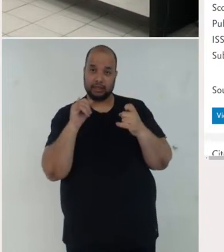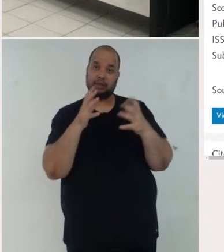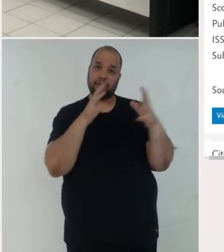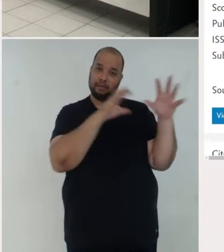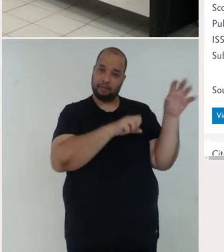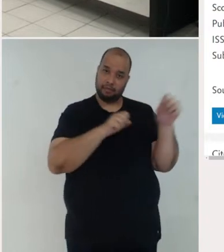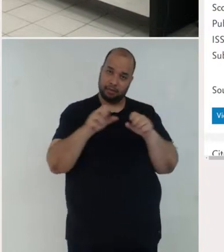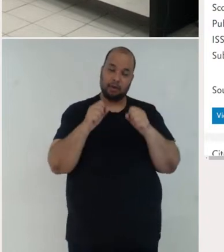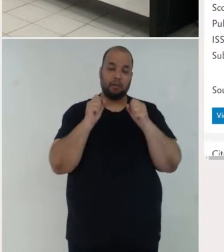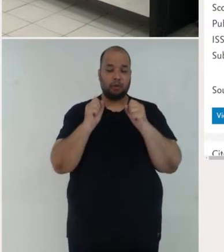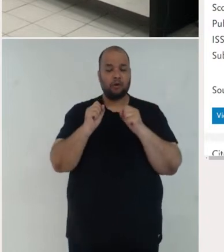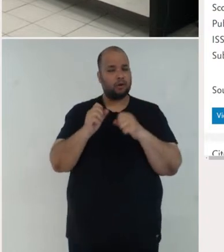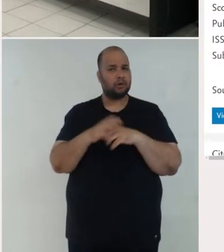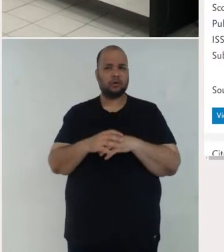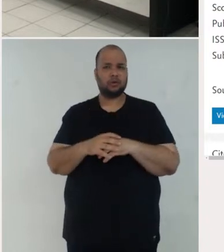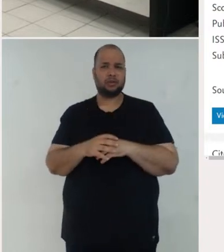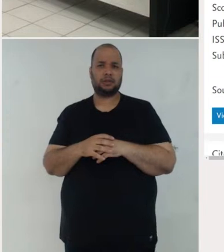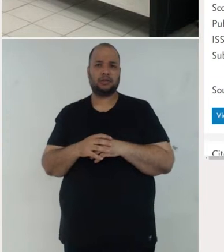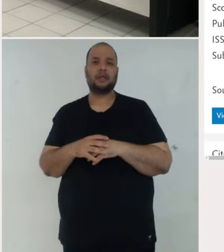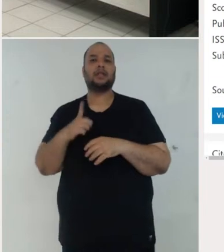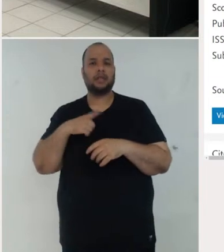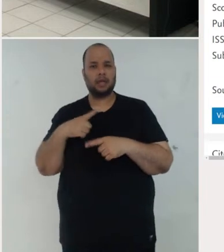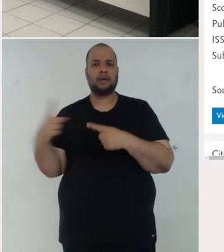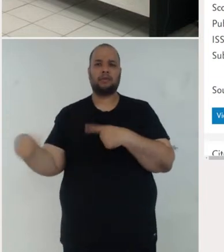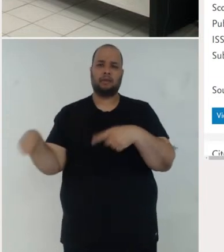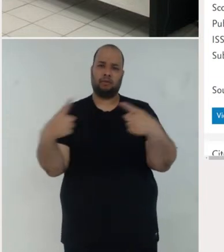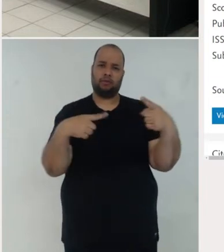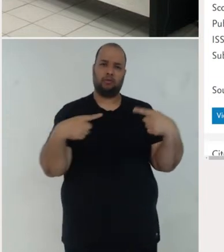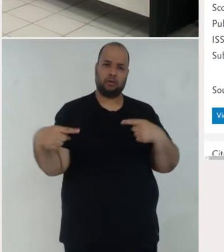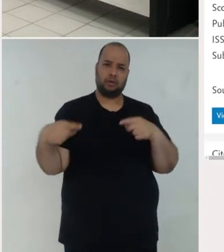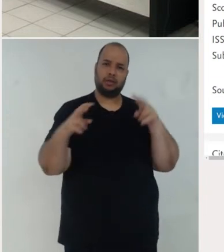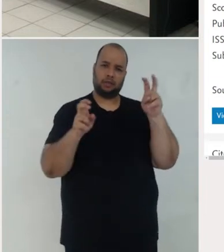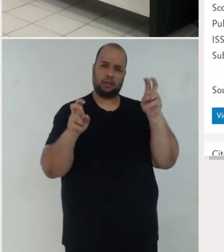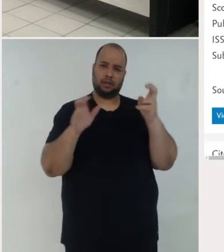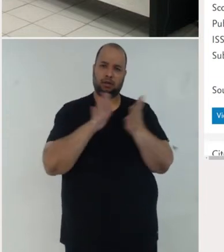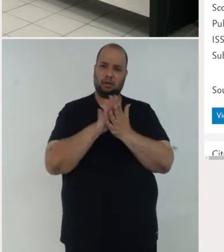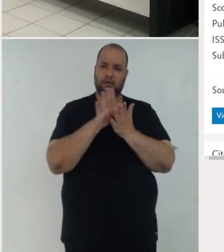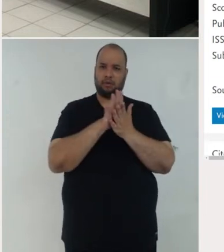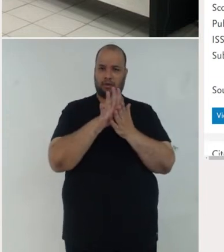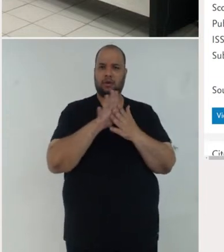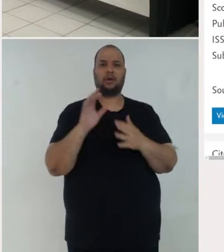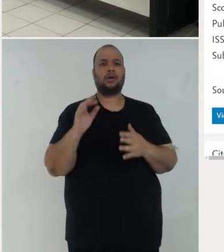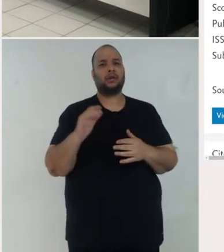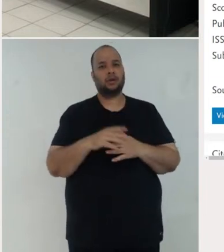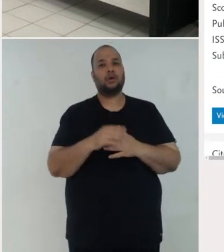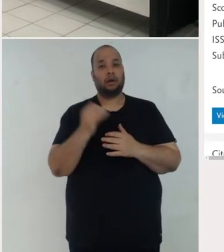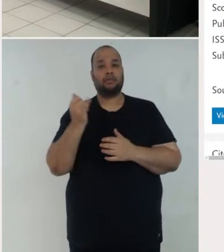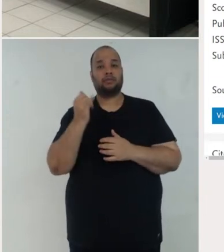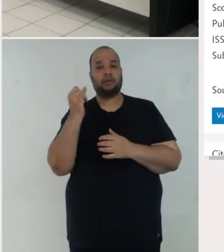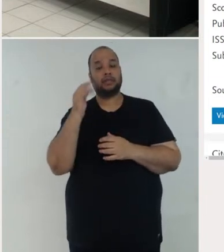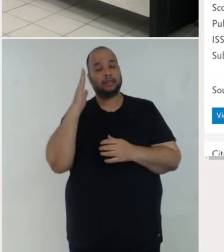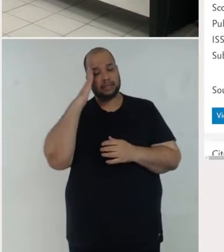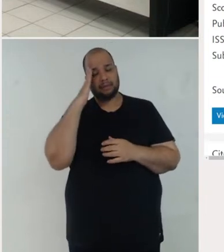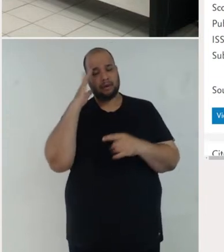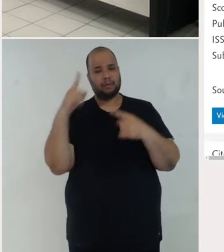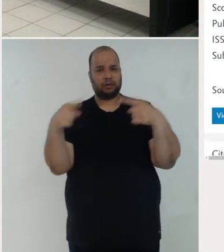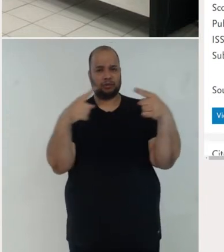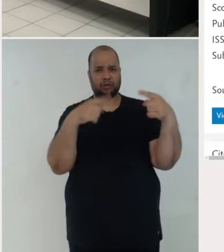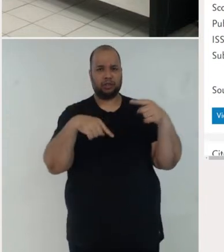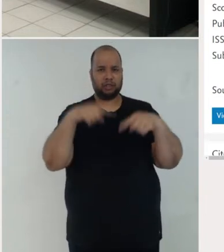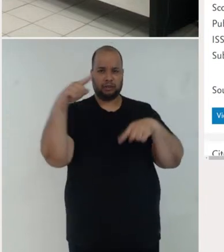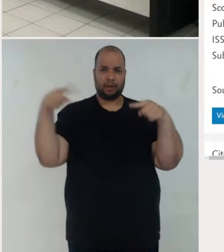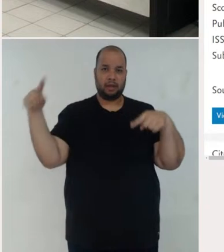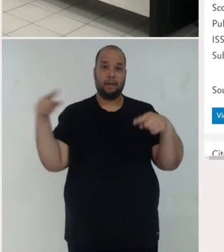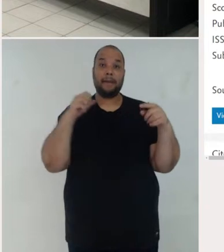trata disso. Eu sei que existe uma política, vamos citar para aumentar as métricas. Não estou falando disso. Mas é ver o que a